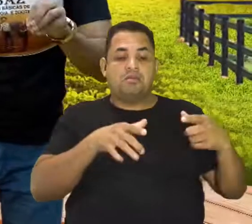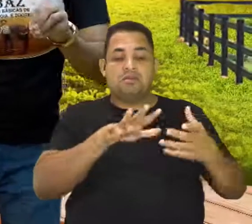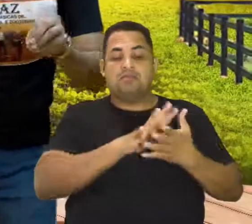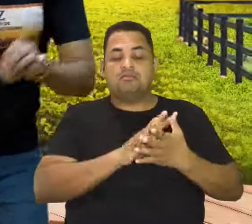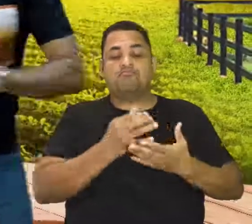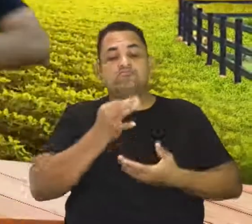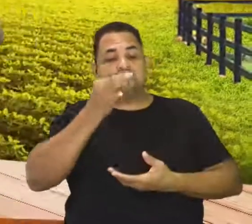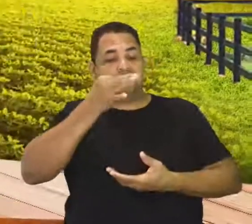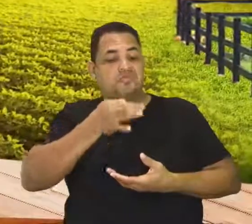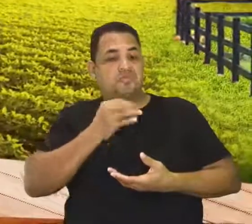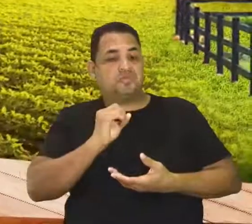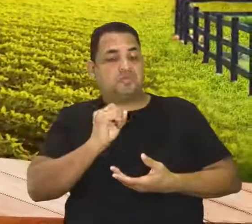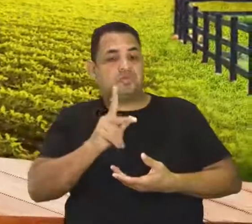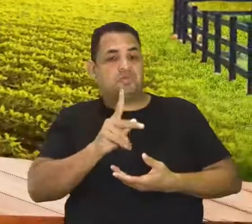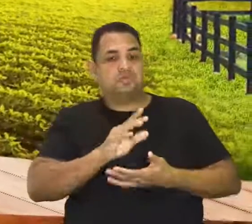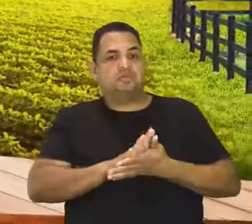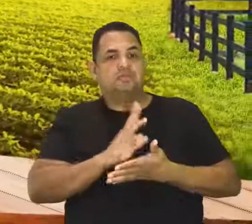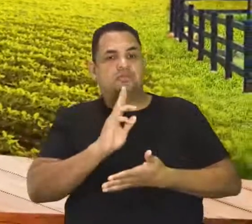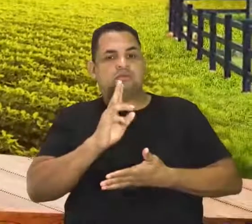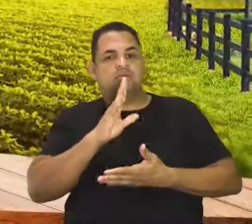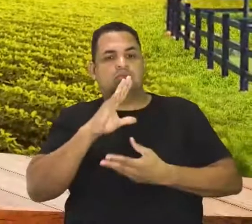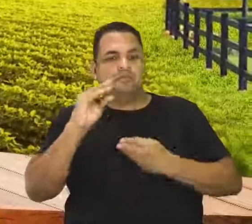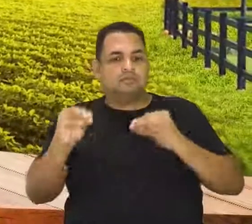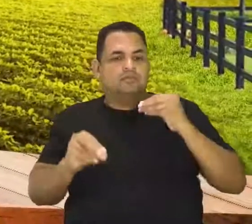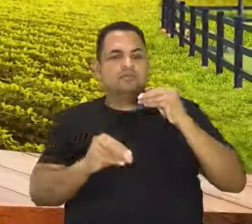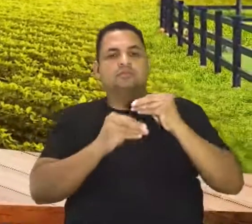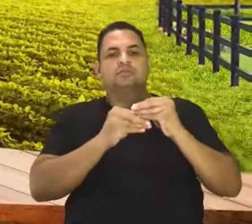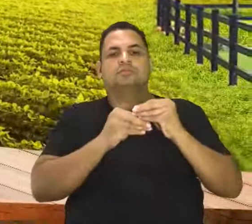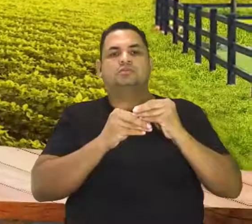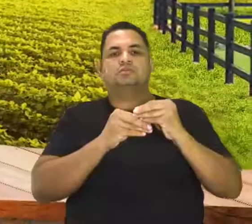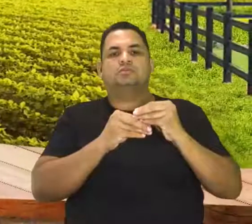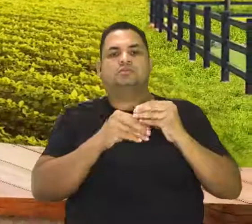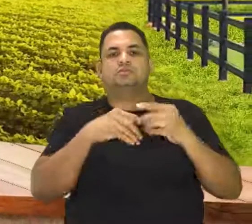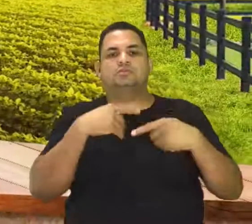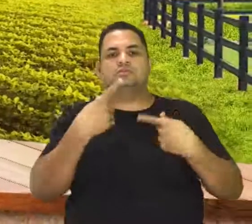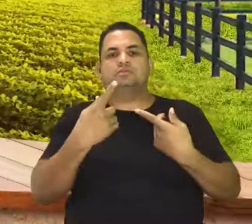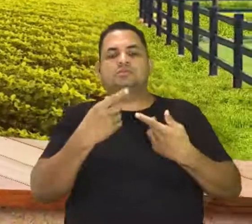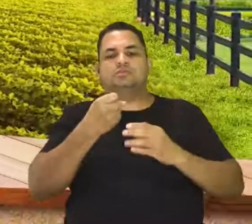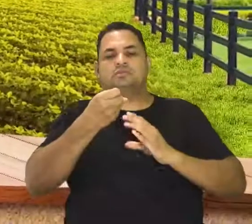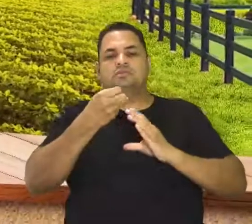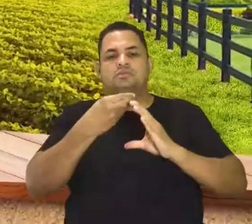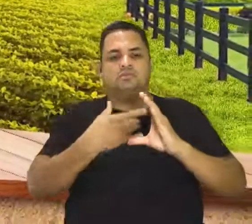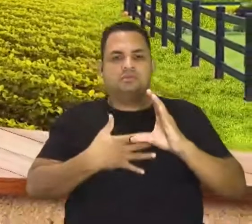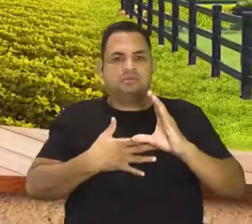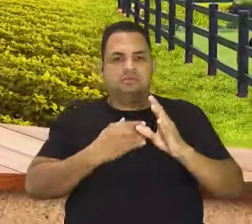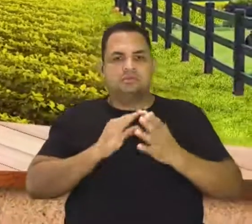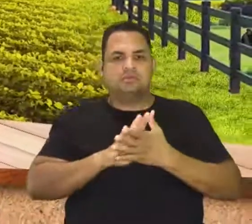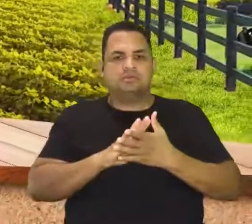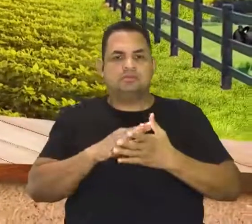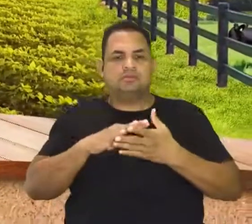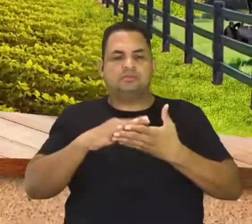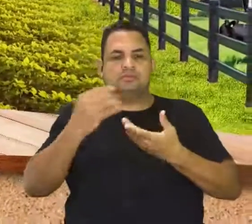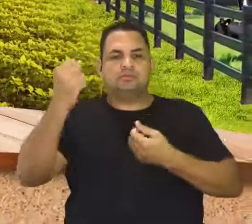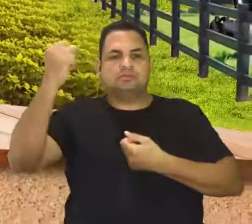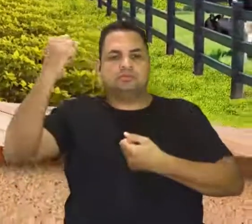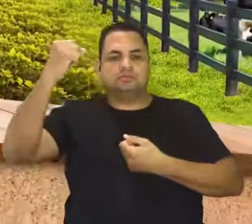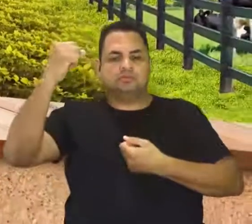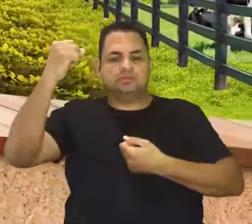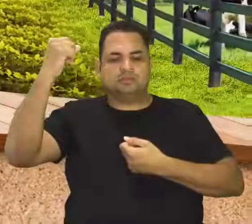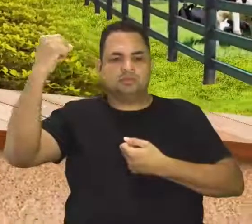de integração, esse processo de inserção. Aí, as características do solo, a